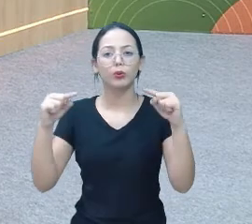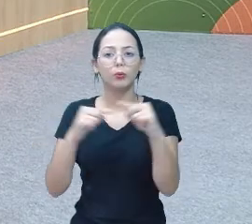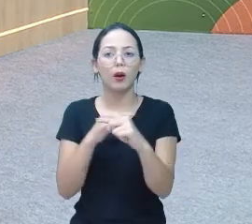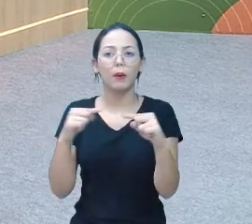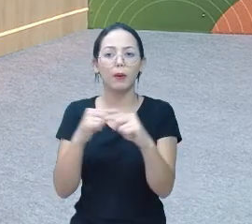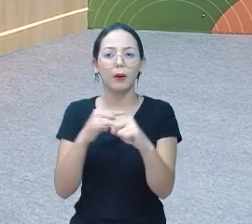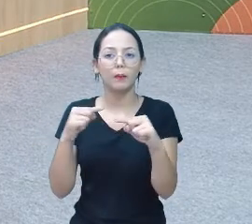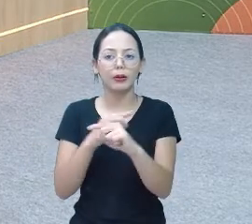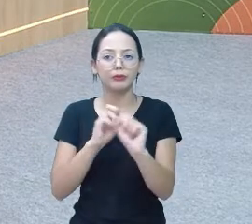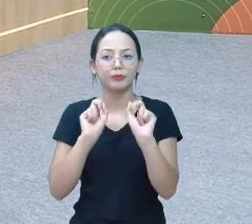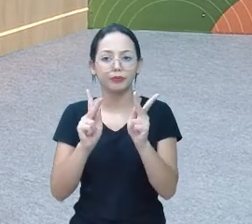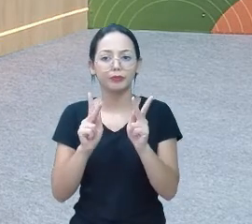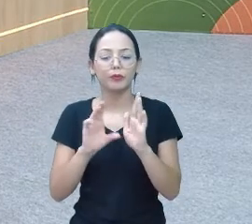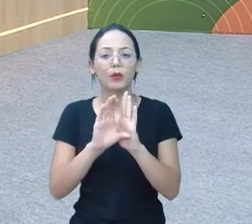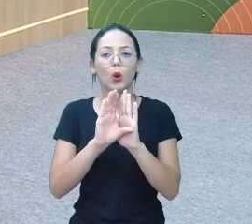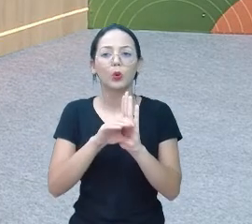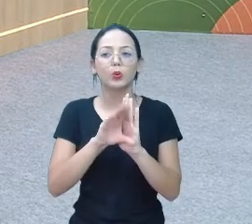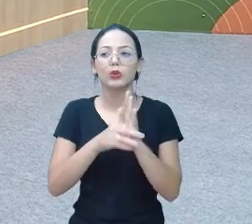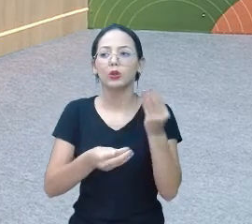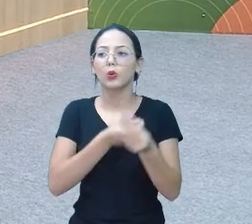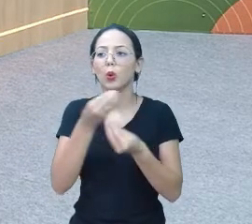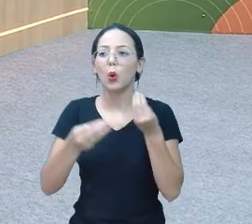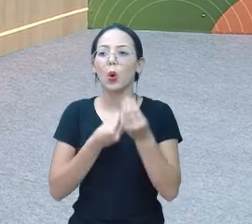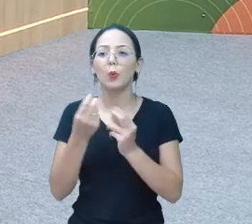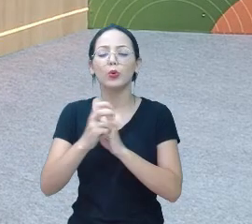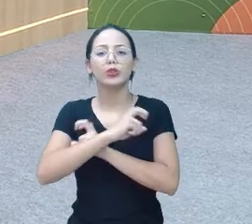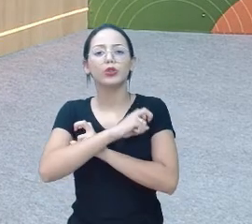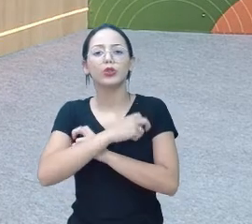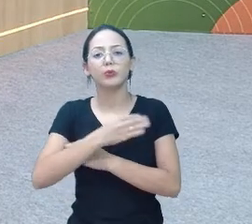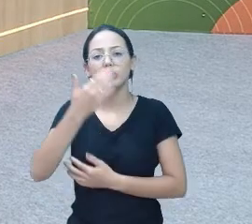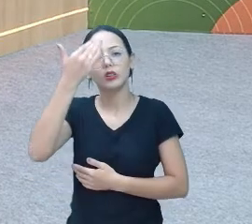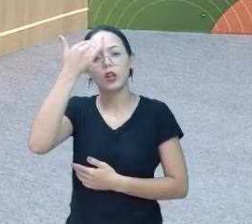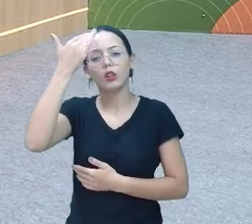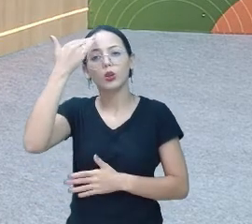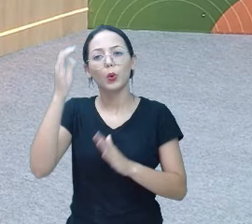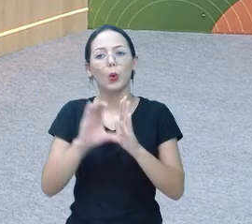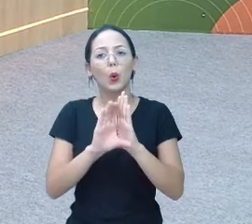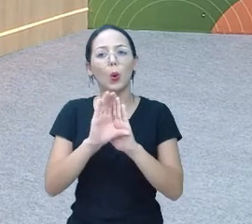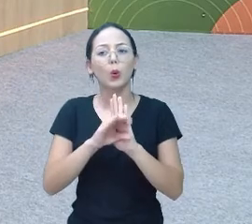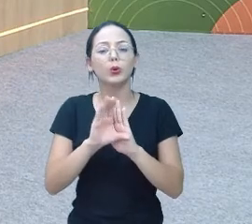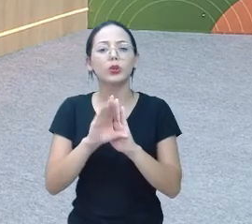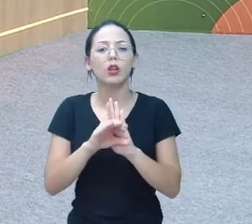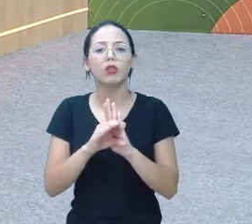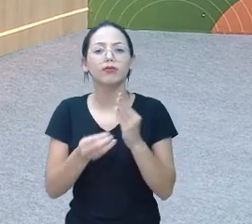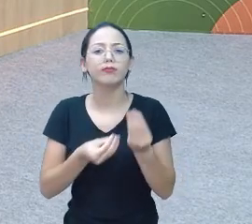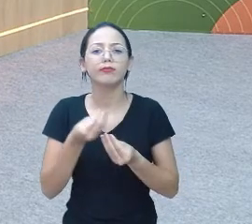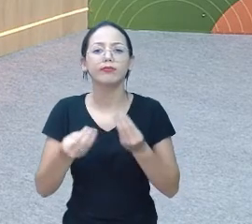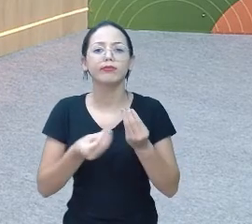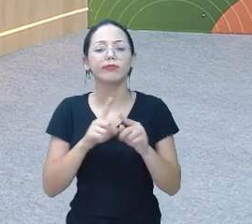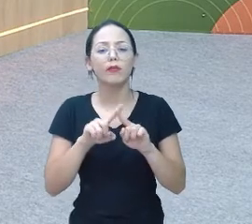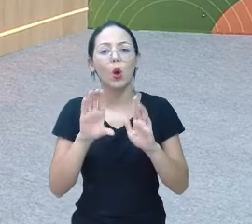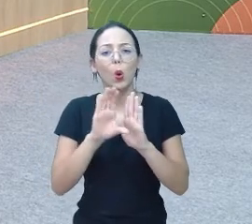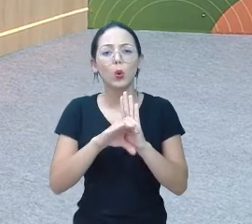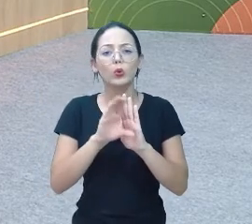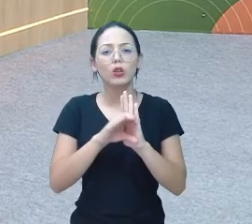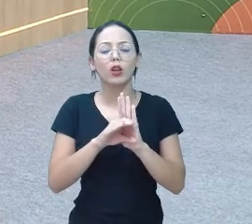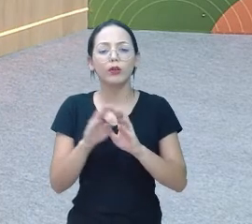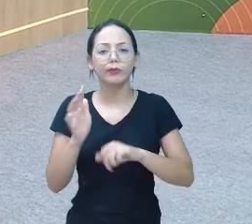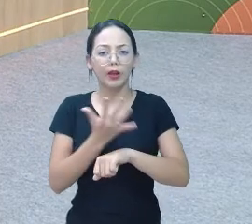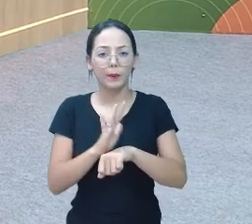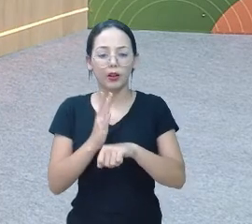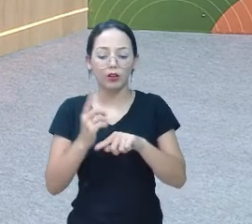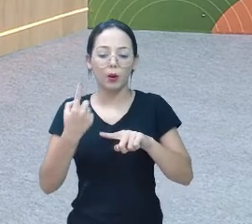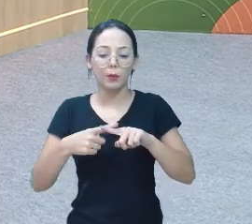certo? Conceitos. Como é que os egípcios entendiam conceitos, só que esses conceitos na prática? Muitas vezes a gente